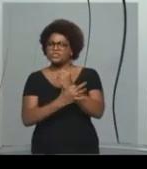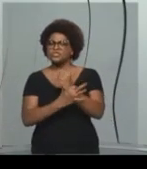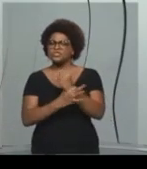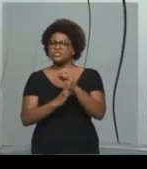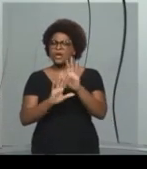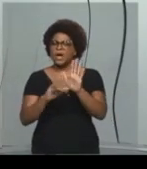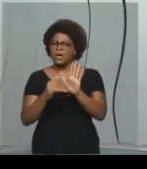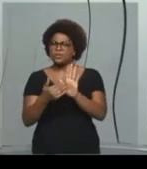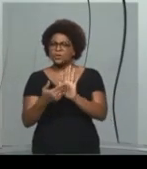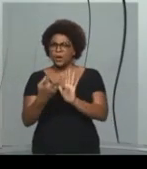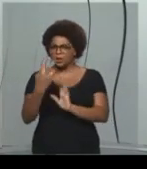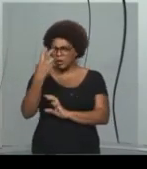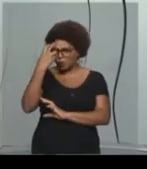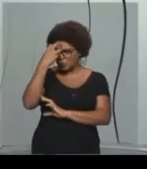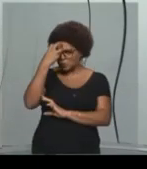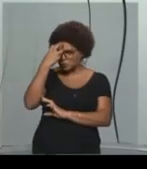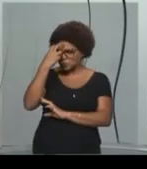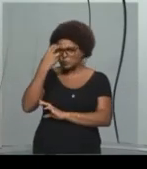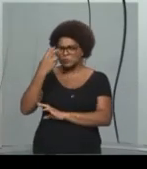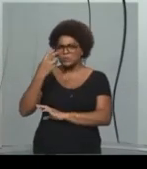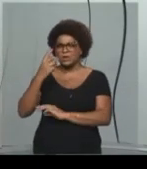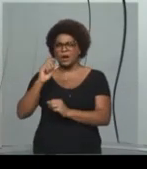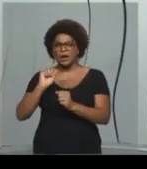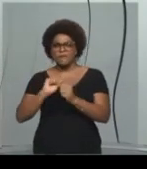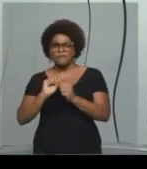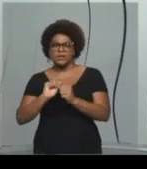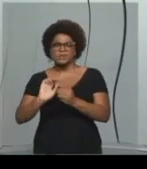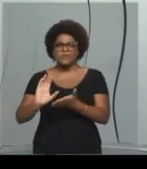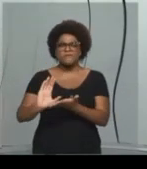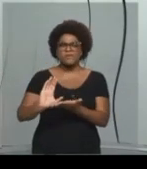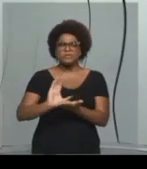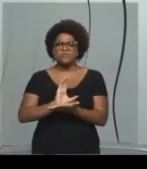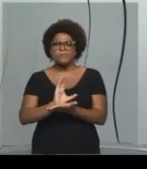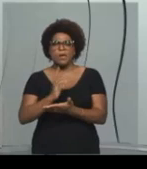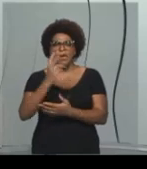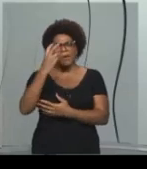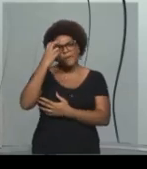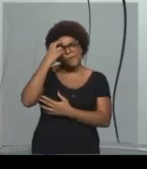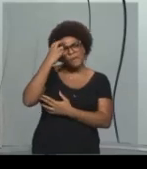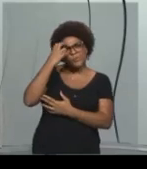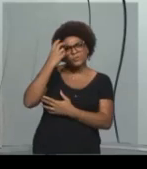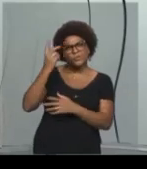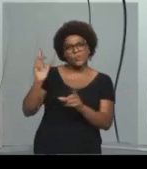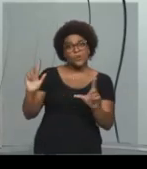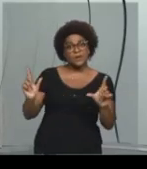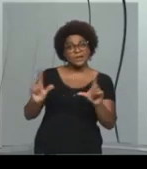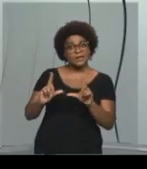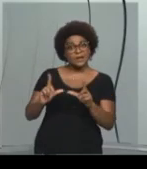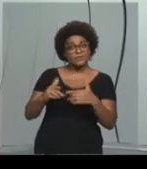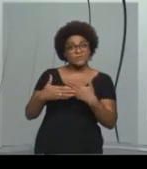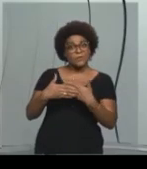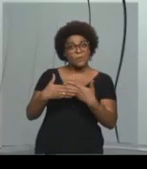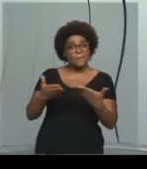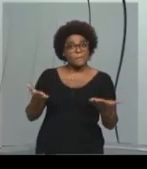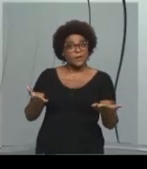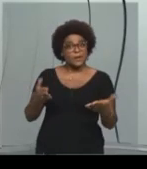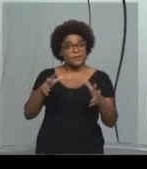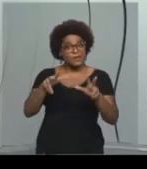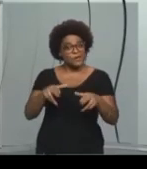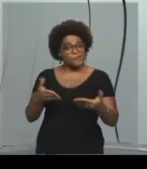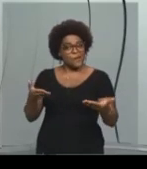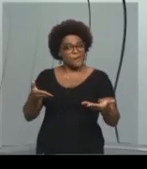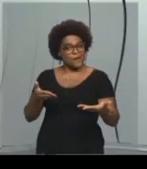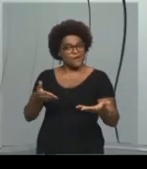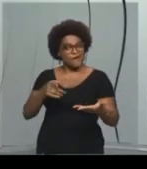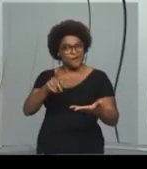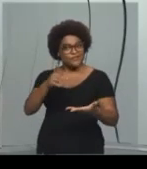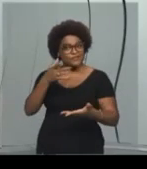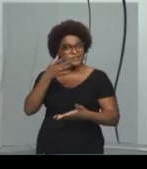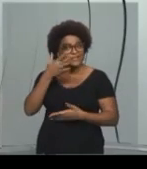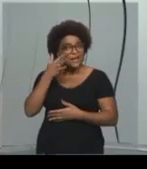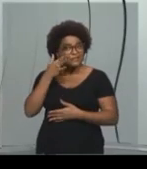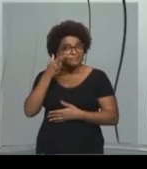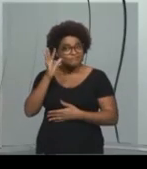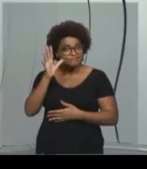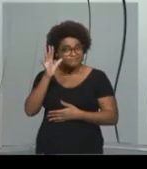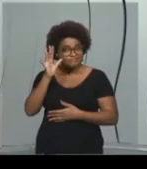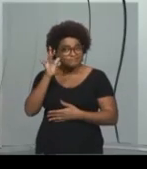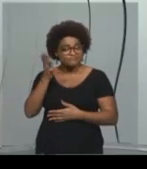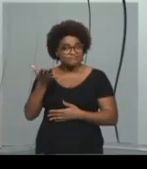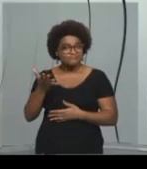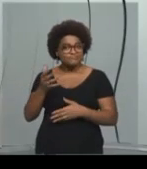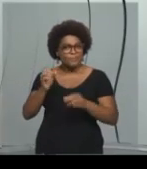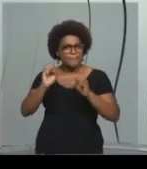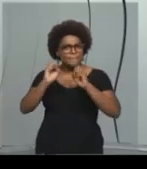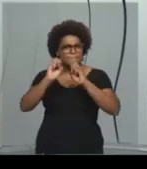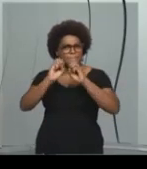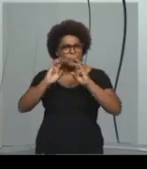investimento em equipamentos de cultura, TVs públicas como essa que você está assistindo agora, né? Museus, teatros,